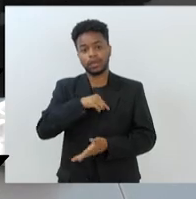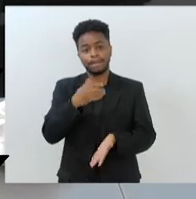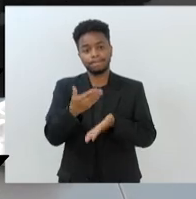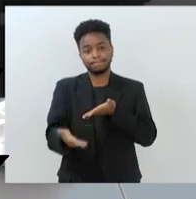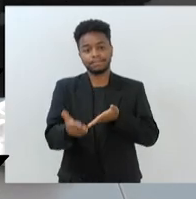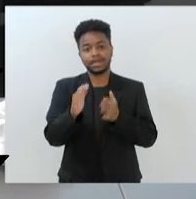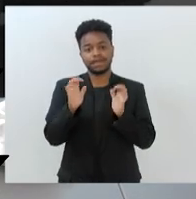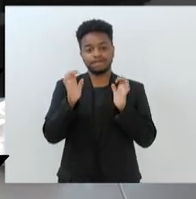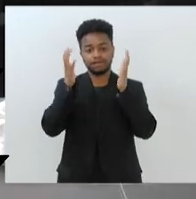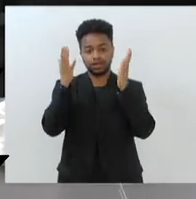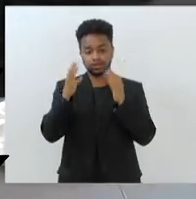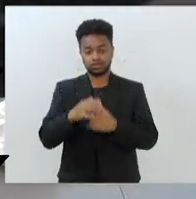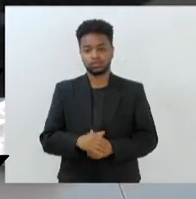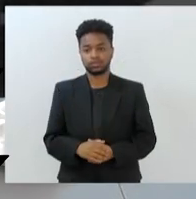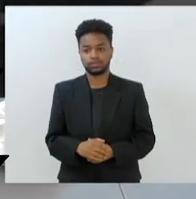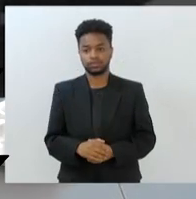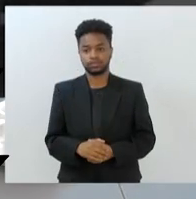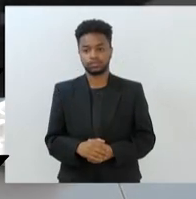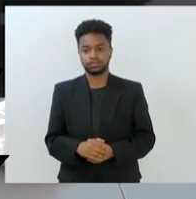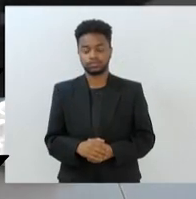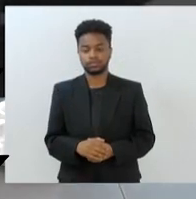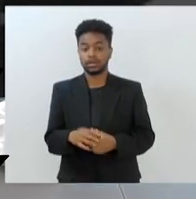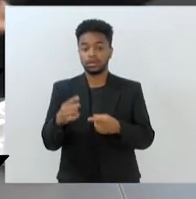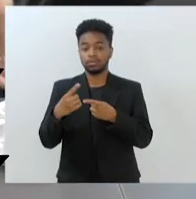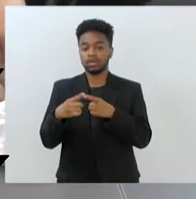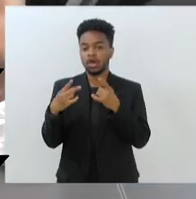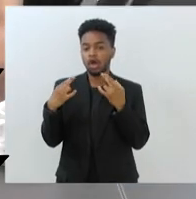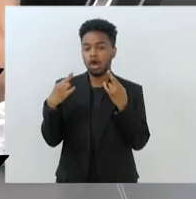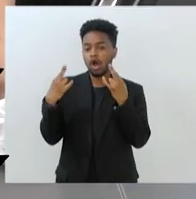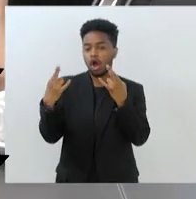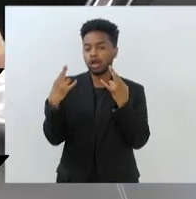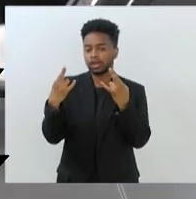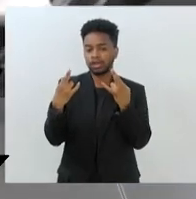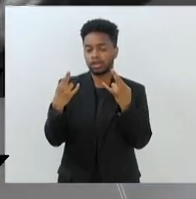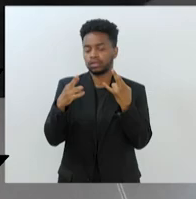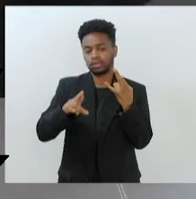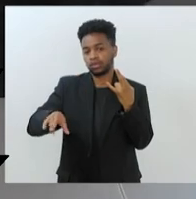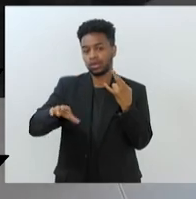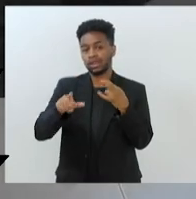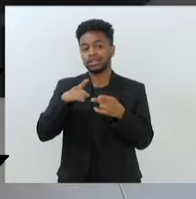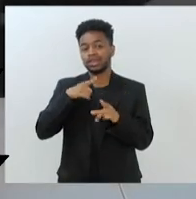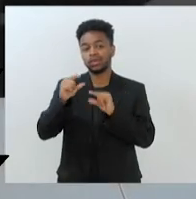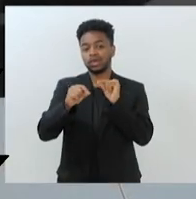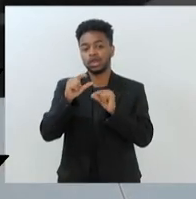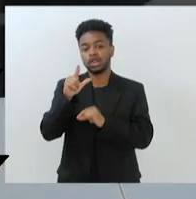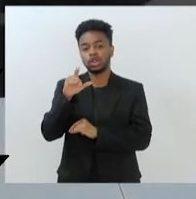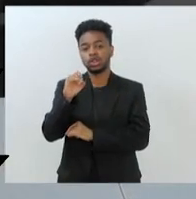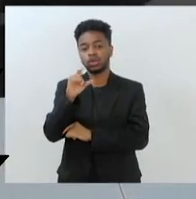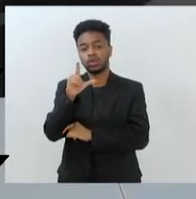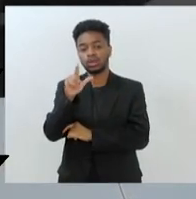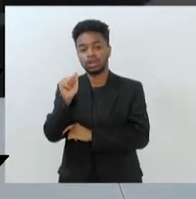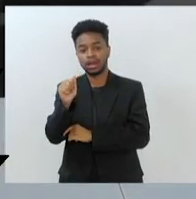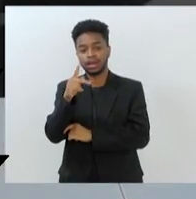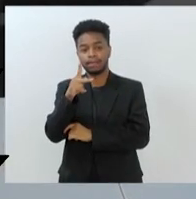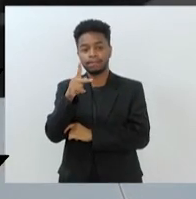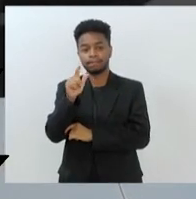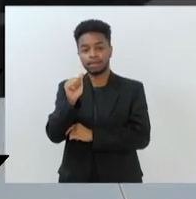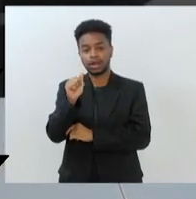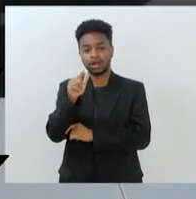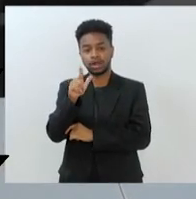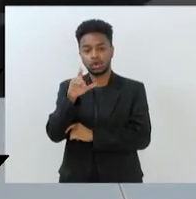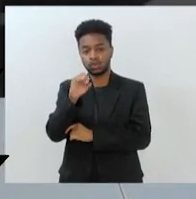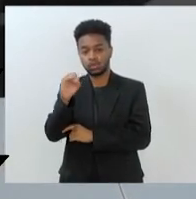eventos. Em vez de ser Rock in Rio, vai ser Lollapalooza um dia sim,